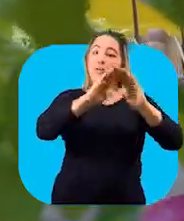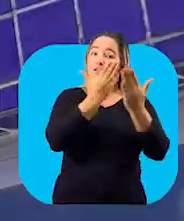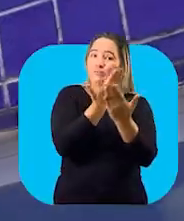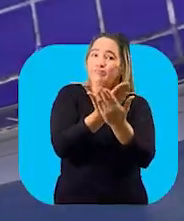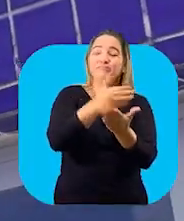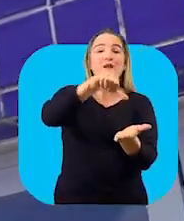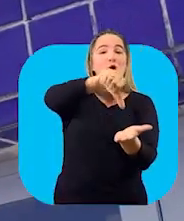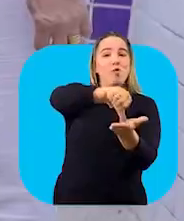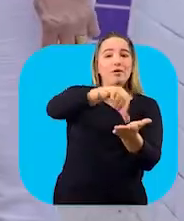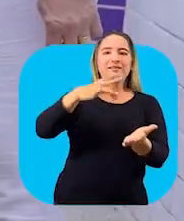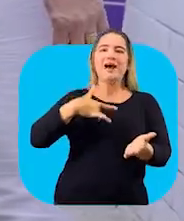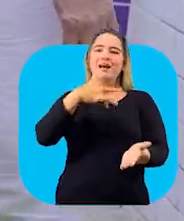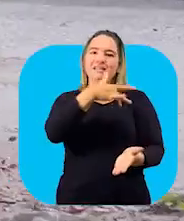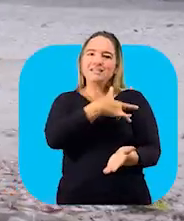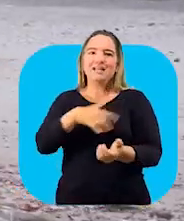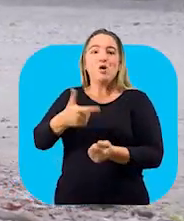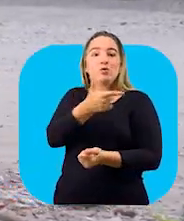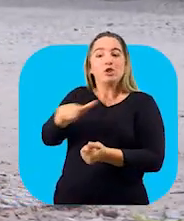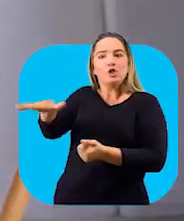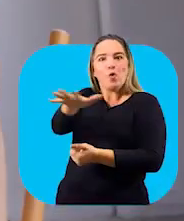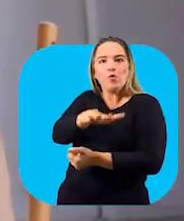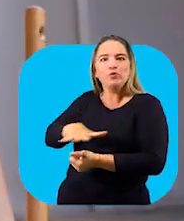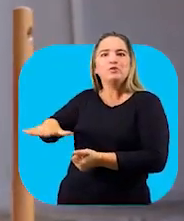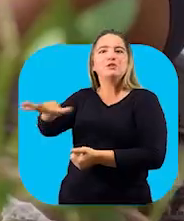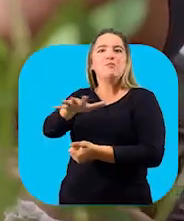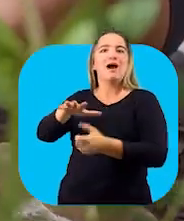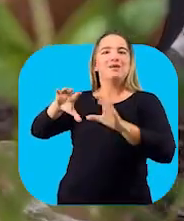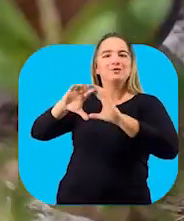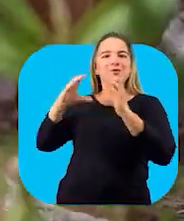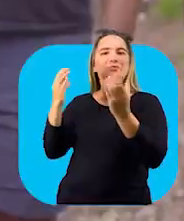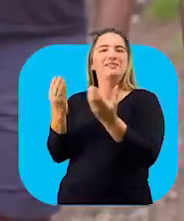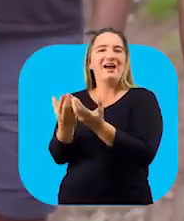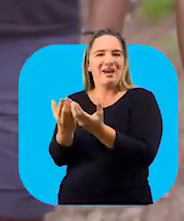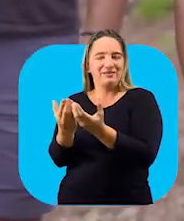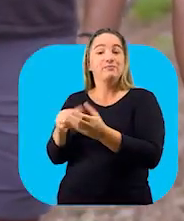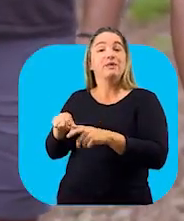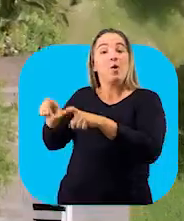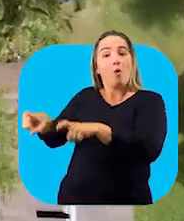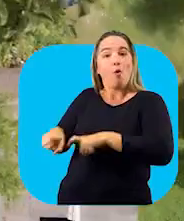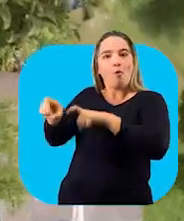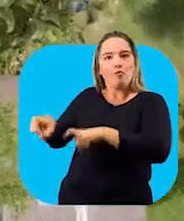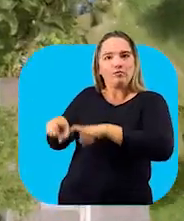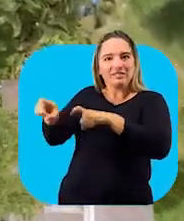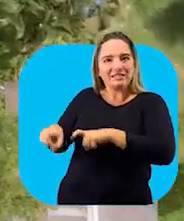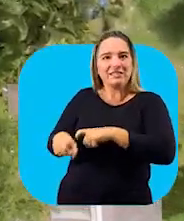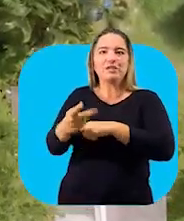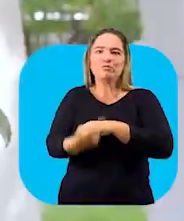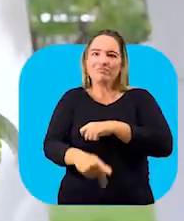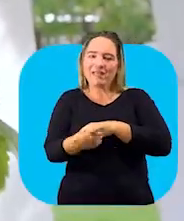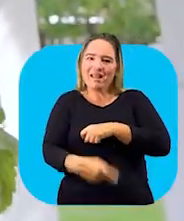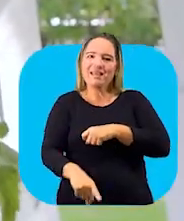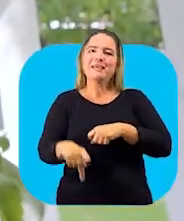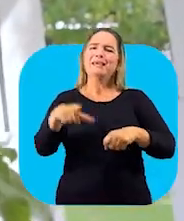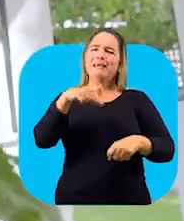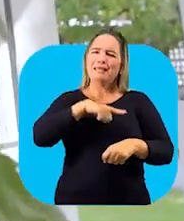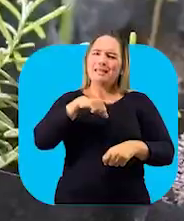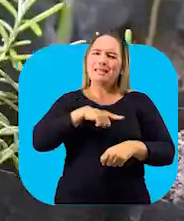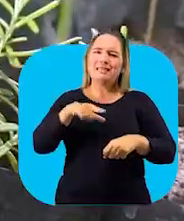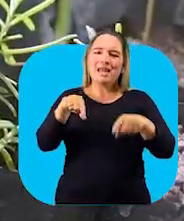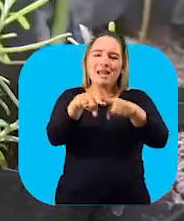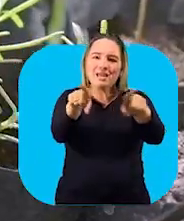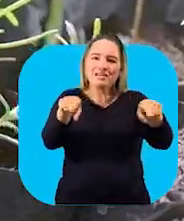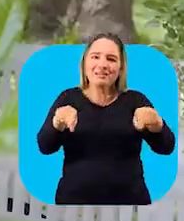escolas, unidades de saúde, terreiros e outros espaços comunitários. O sítio agroecológico Natan Vale dispõe